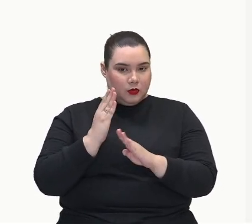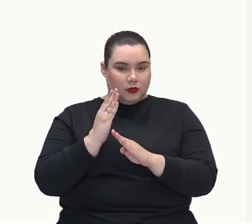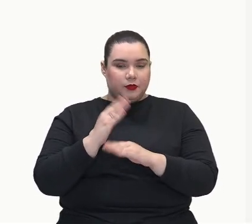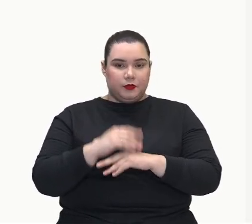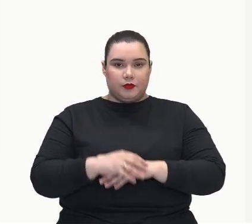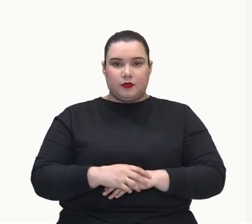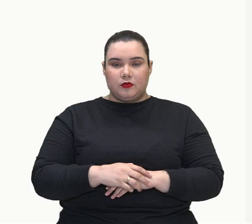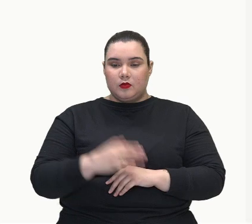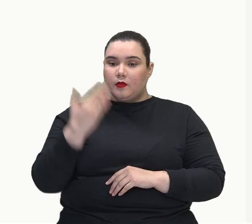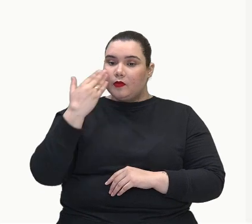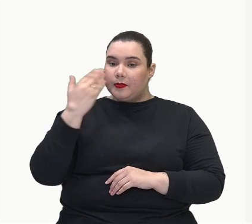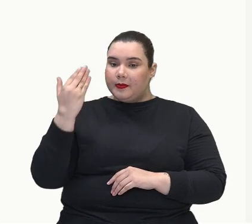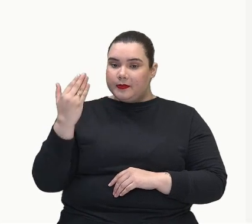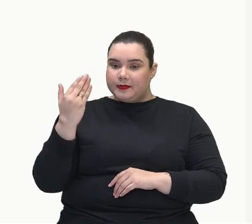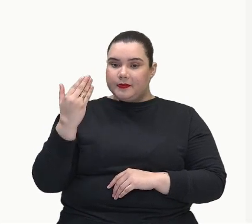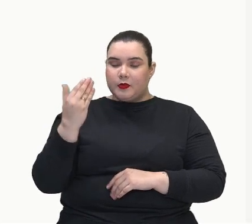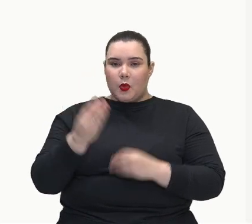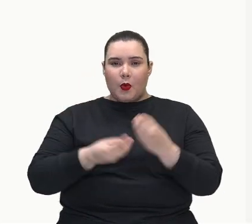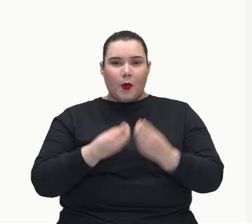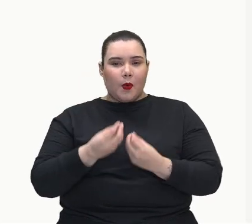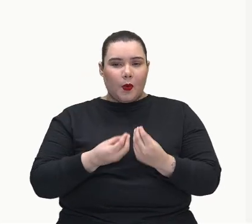vai ter essa relação aqui.